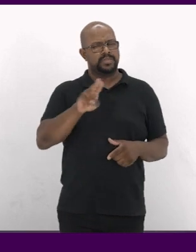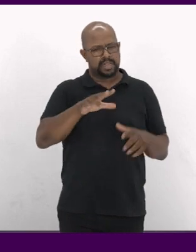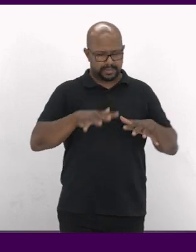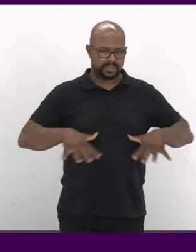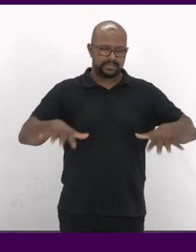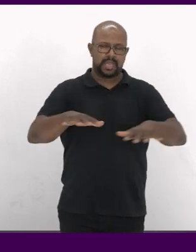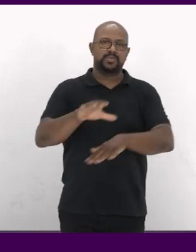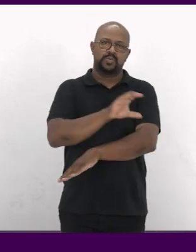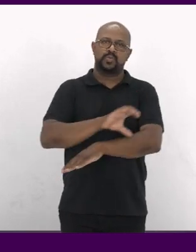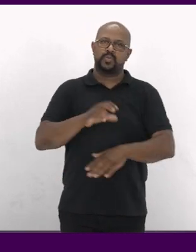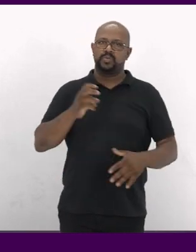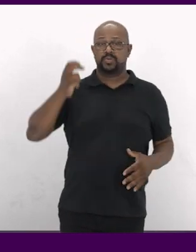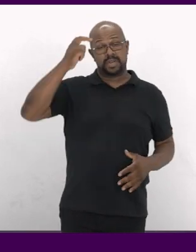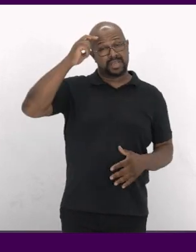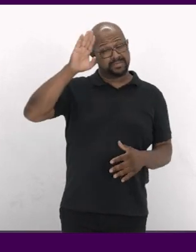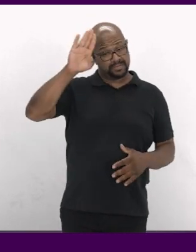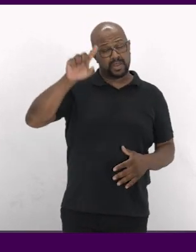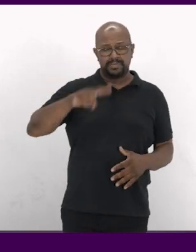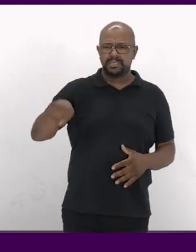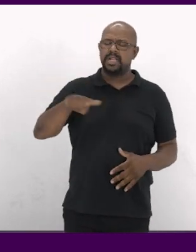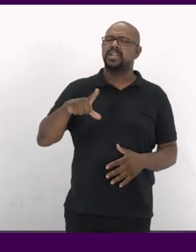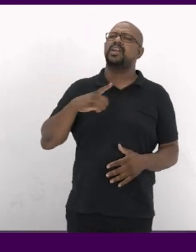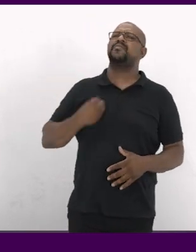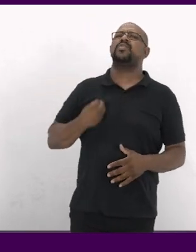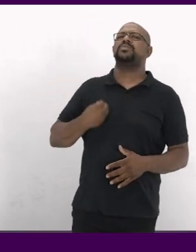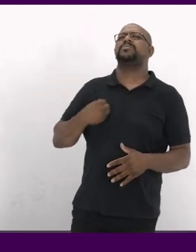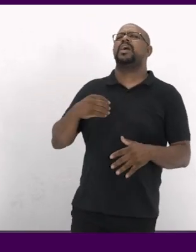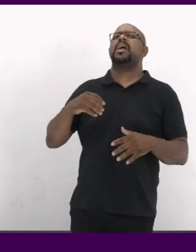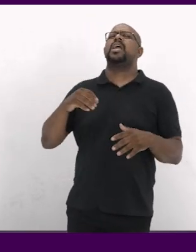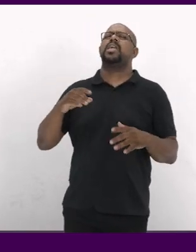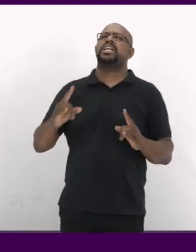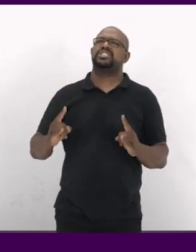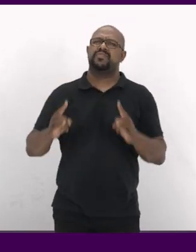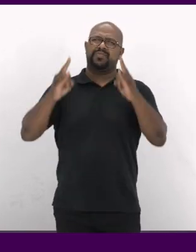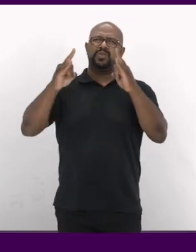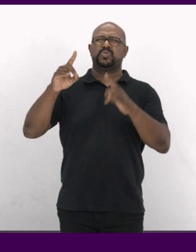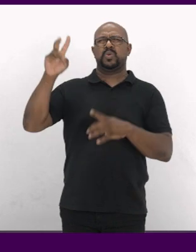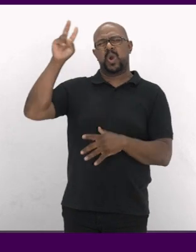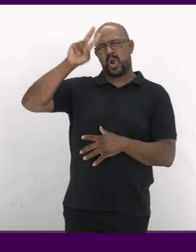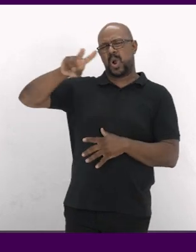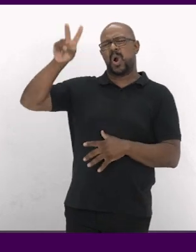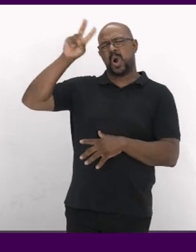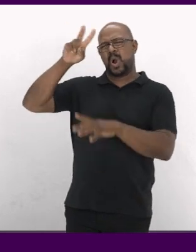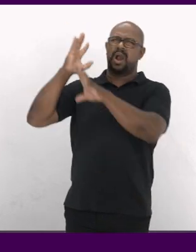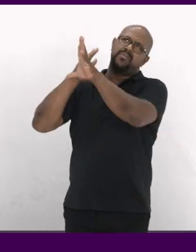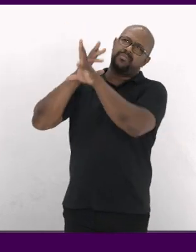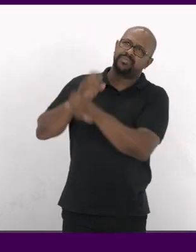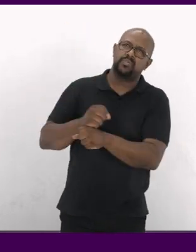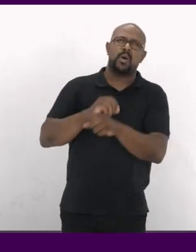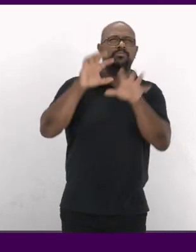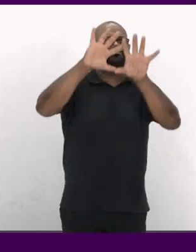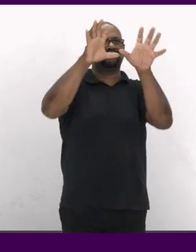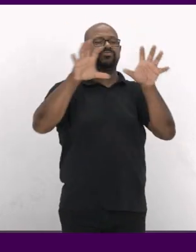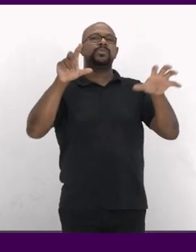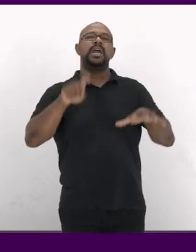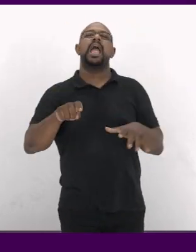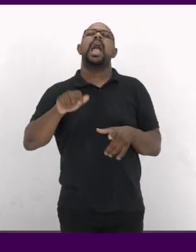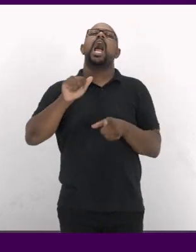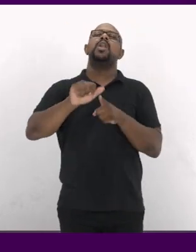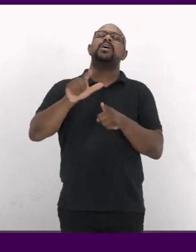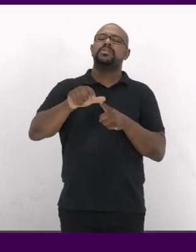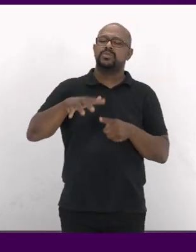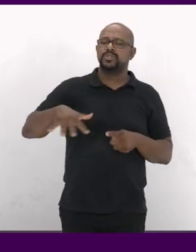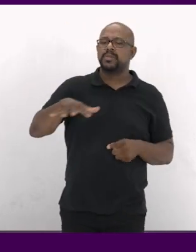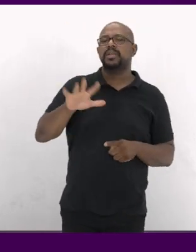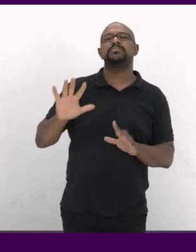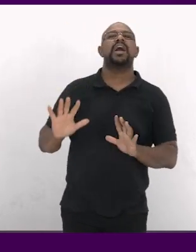utilizada pelos espaços culturais, principalmente aqueles que funcionam em edifícios históricos ou com arquitetura icônica, é a locação de